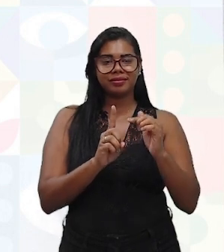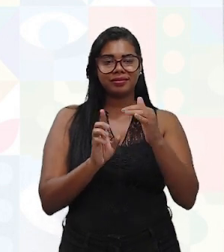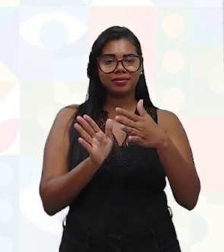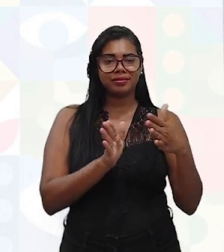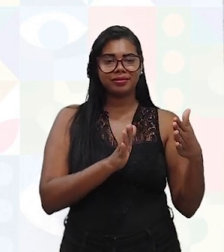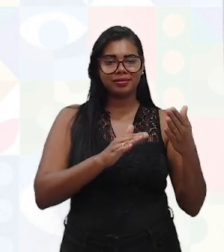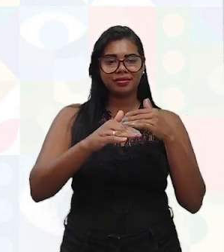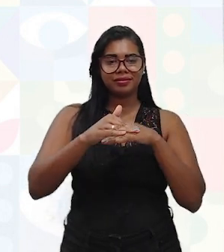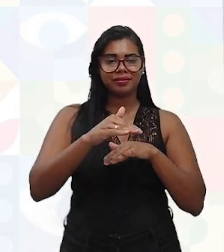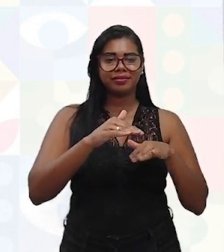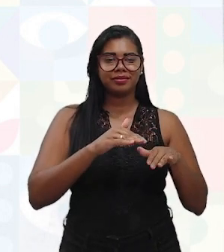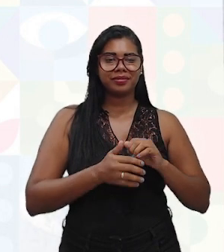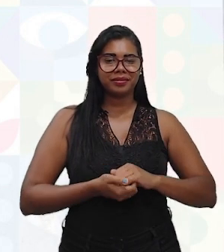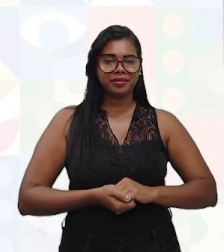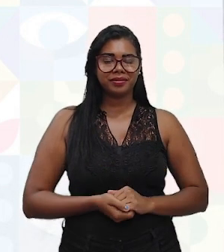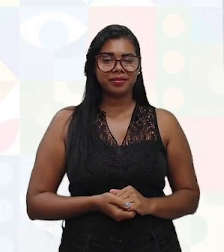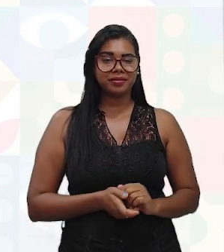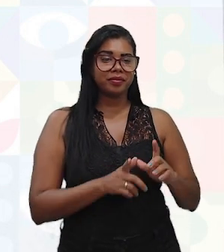dos estoques.